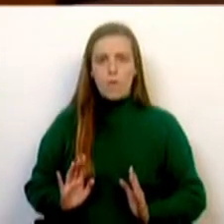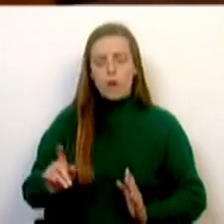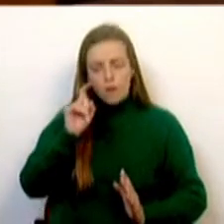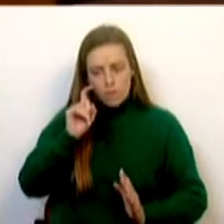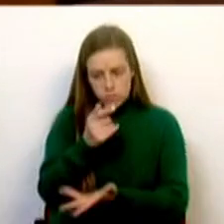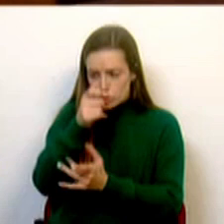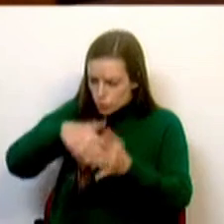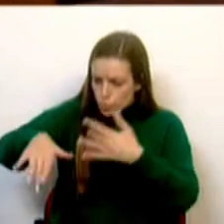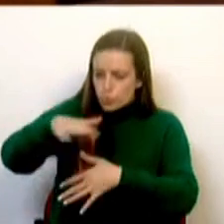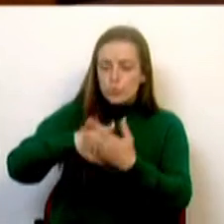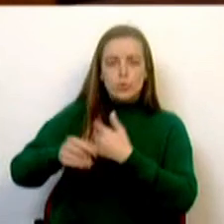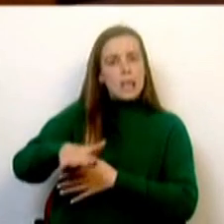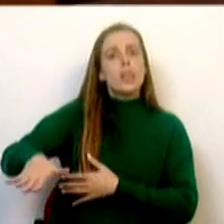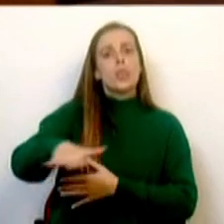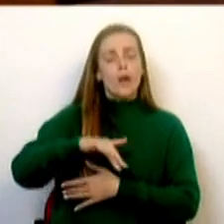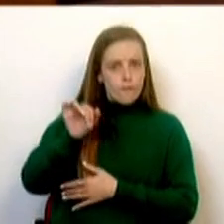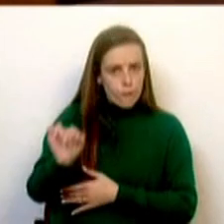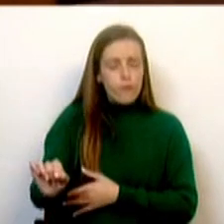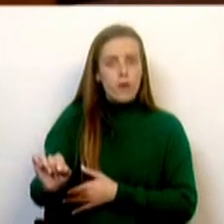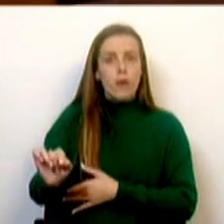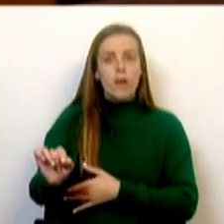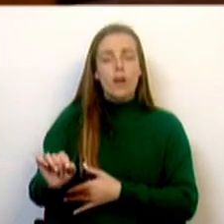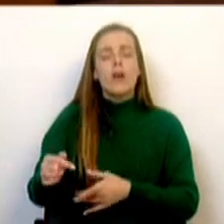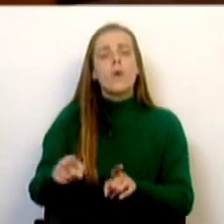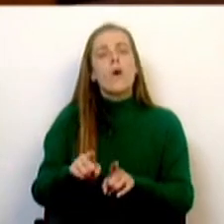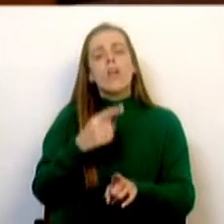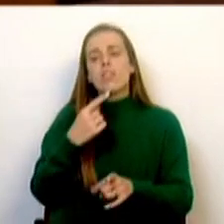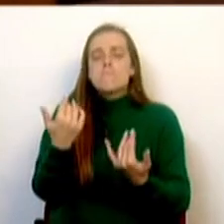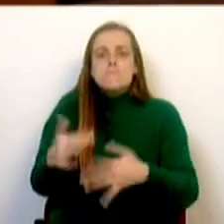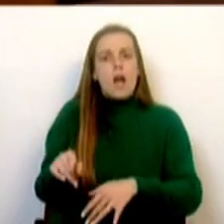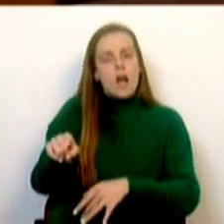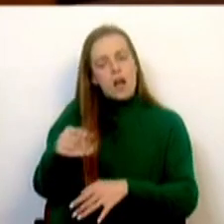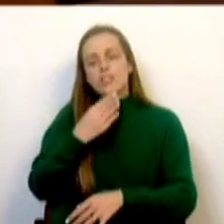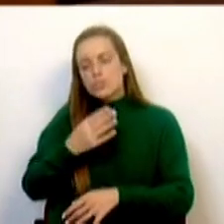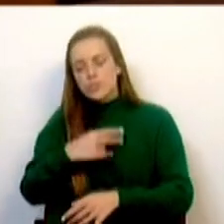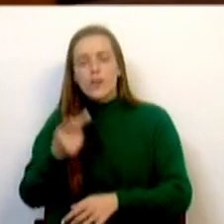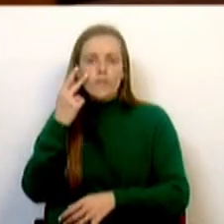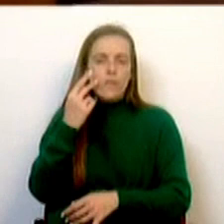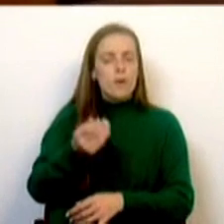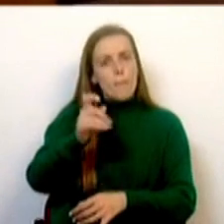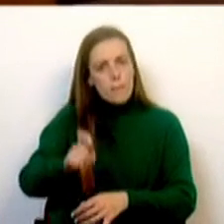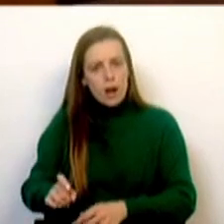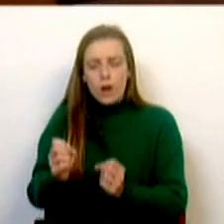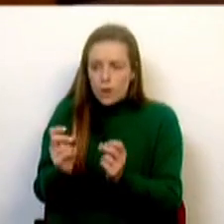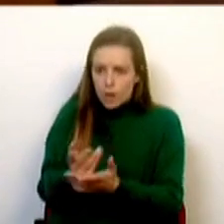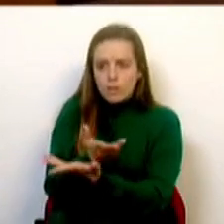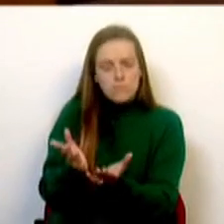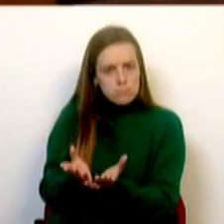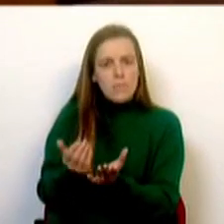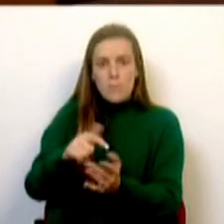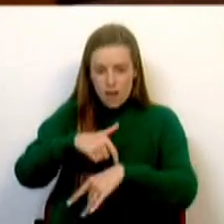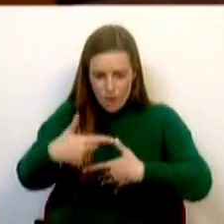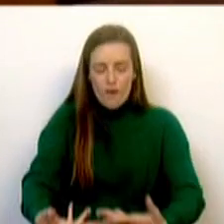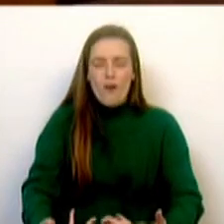sua população e o seu território. Ninguém põe em causa o direito de Israel a viver em paz. Mas agora já não se